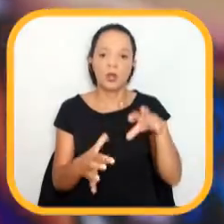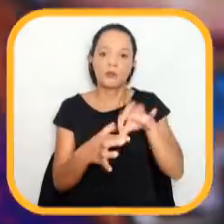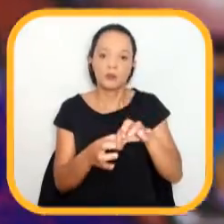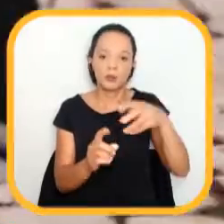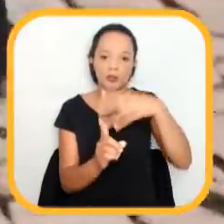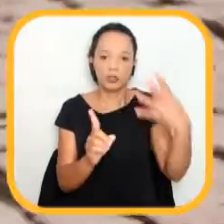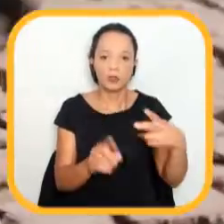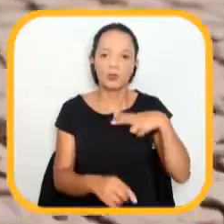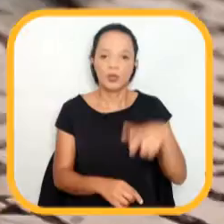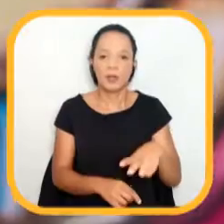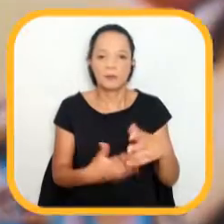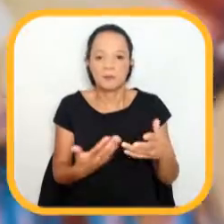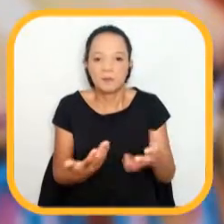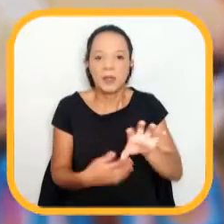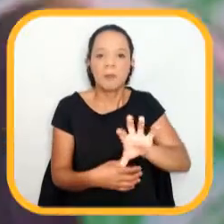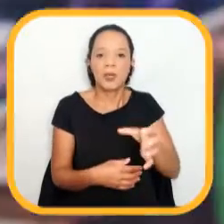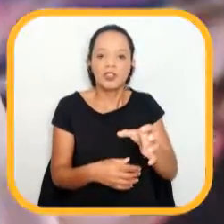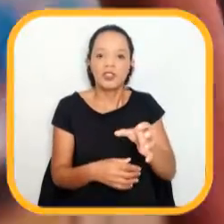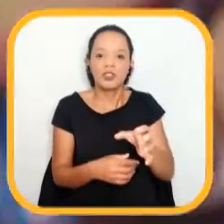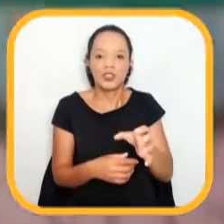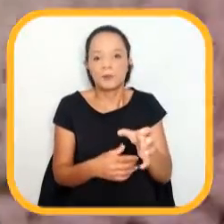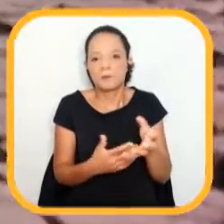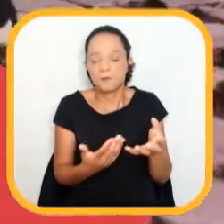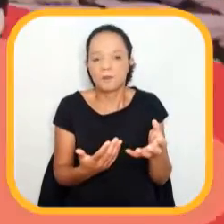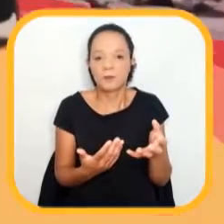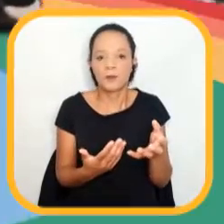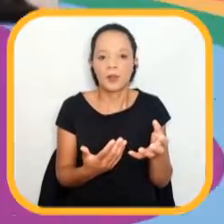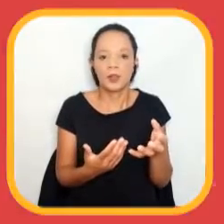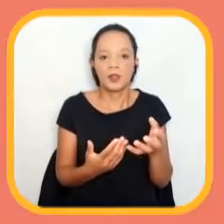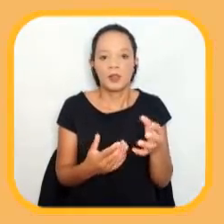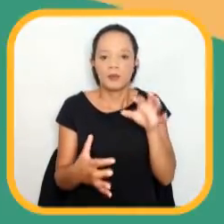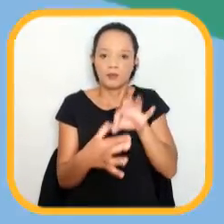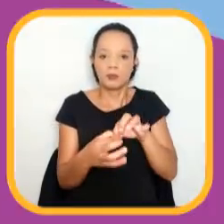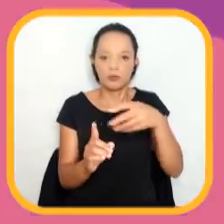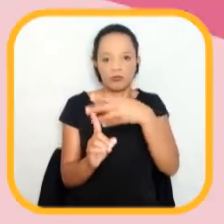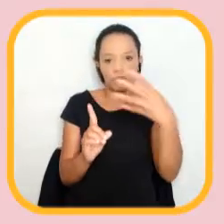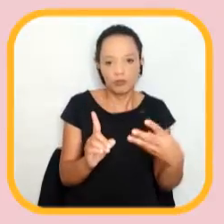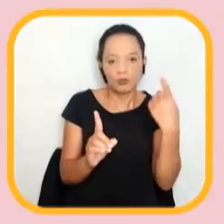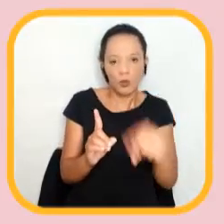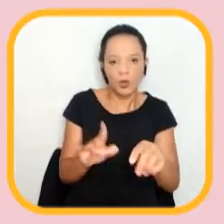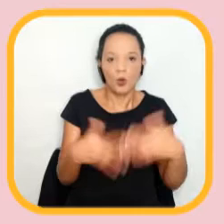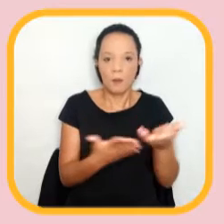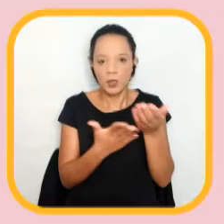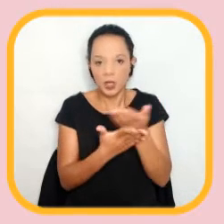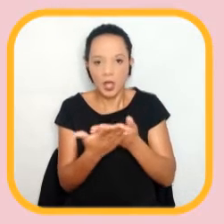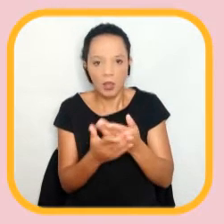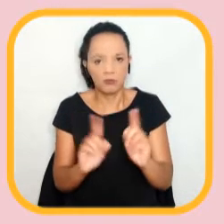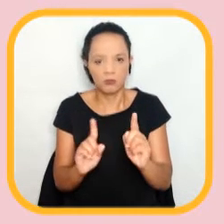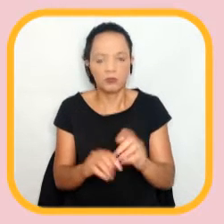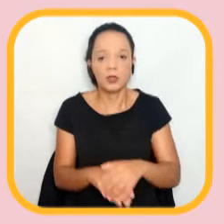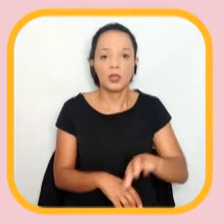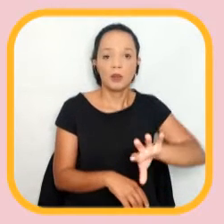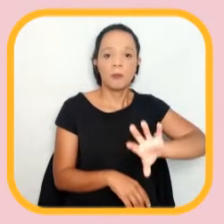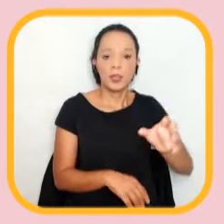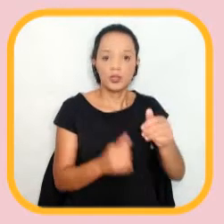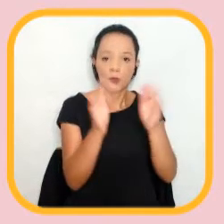no segmento LGBT. Portugal não é, obviamente, um país exclusivamente para o segmento LGBT ou exclusivamente para o mercado,